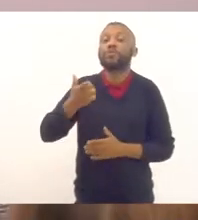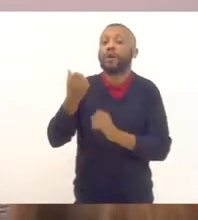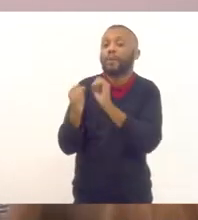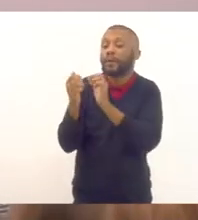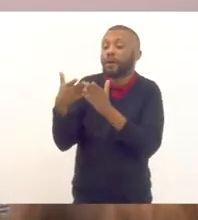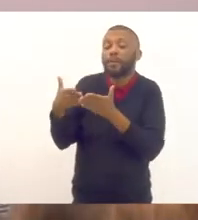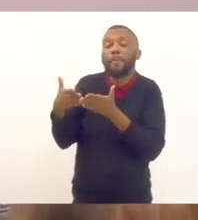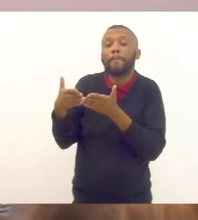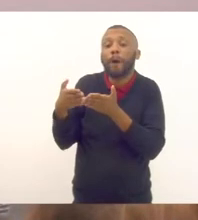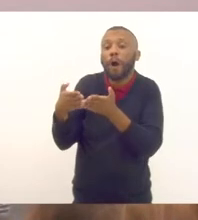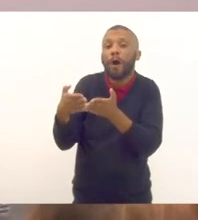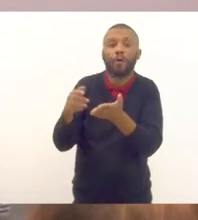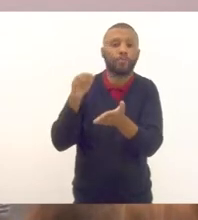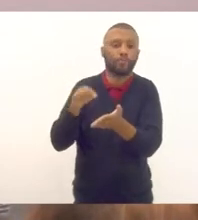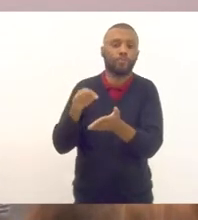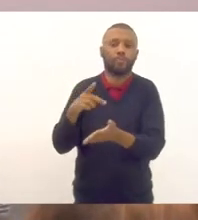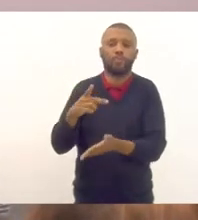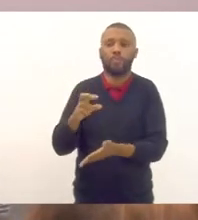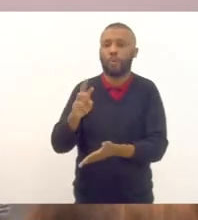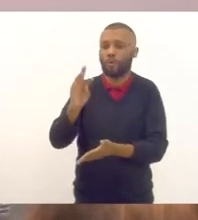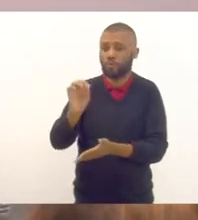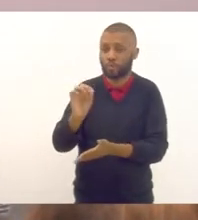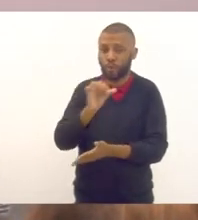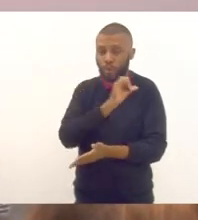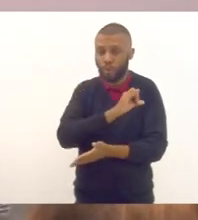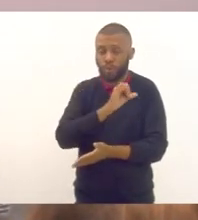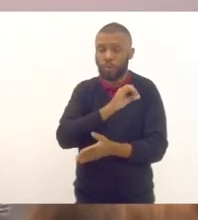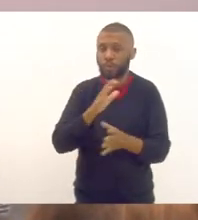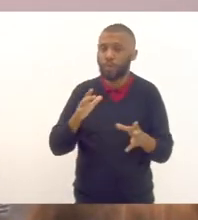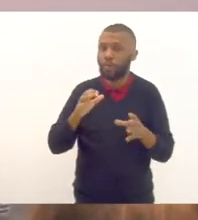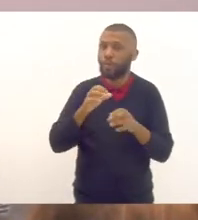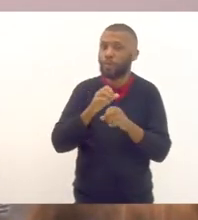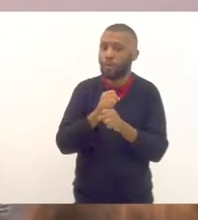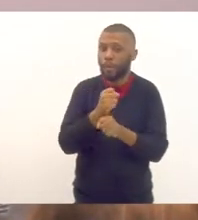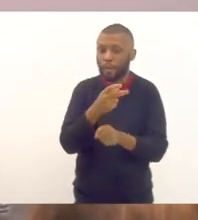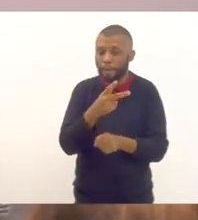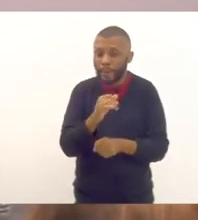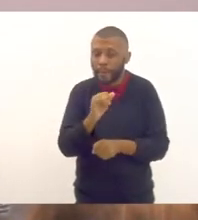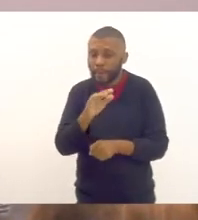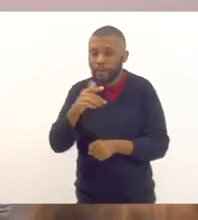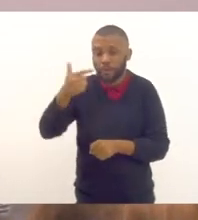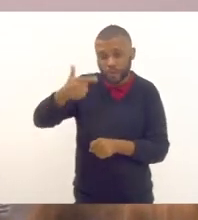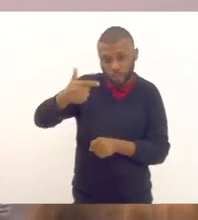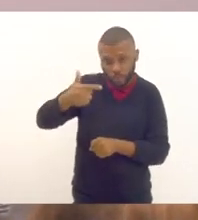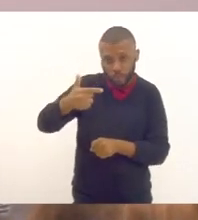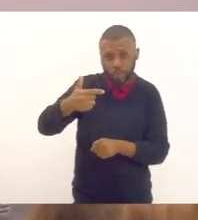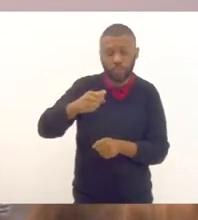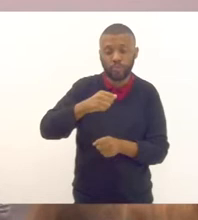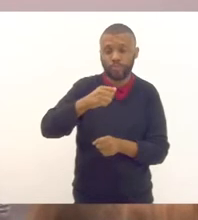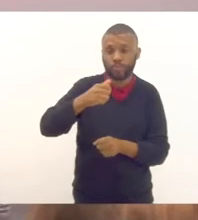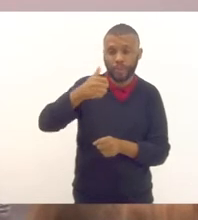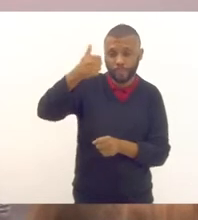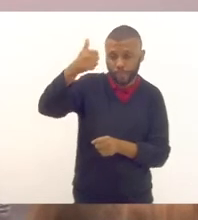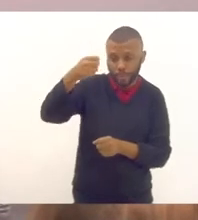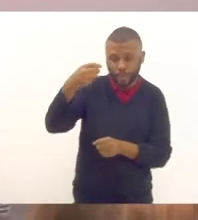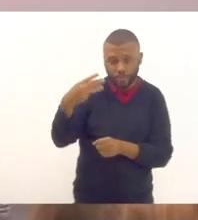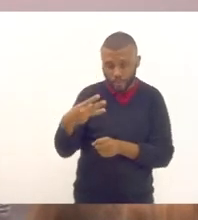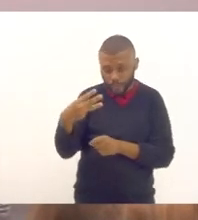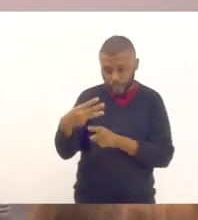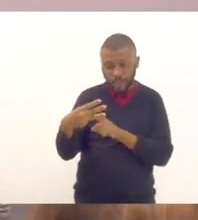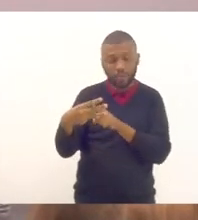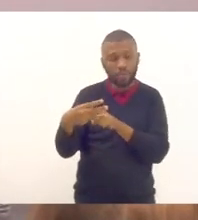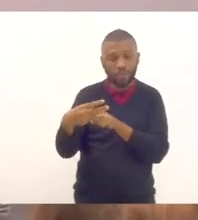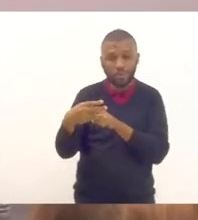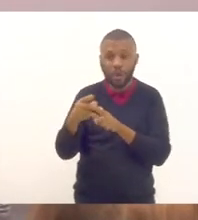de portos. O Rio de Janeiro, como segundo PIB, e do lado do primeiro e do lado do terceiro, e o terceiro não tem